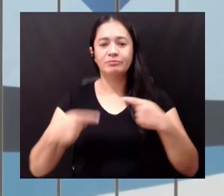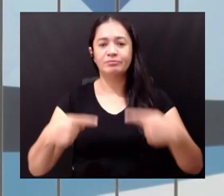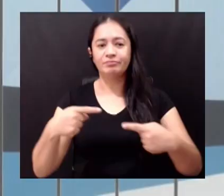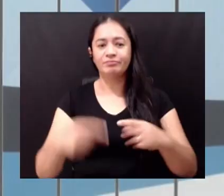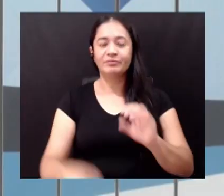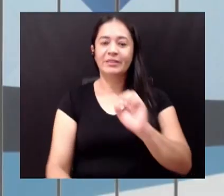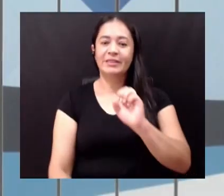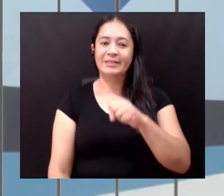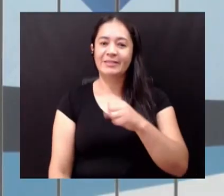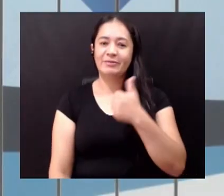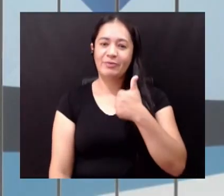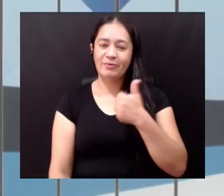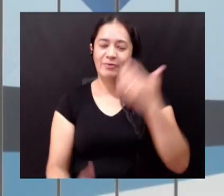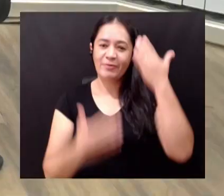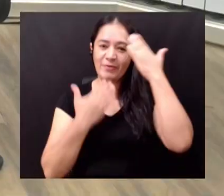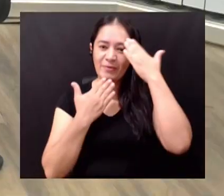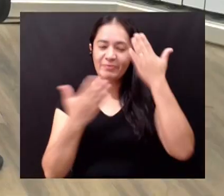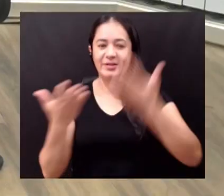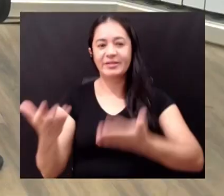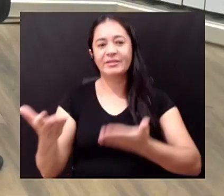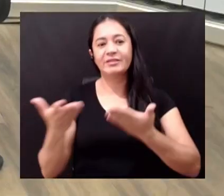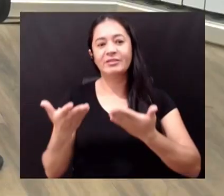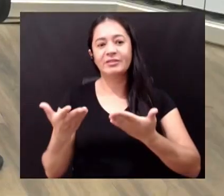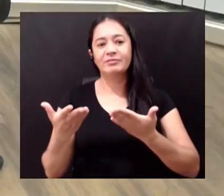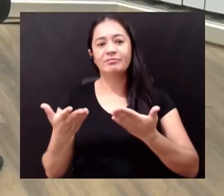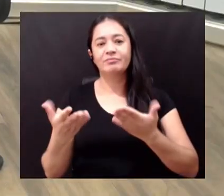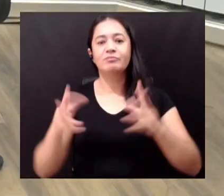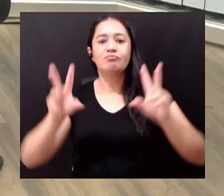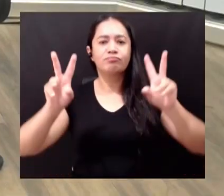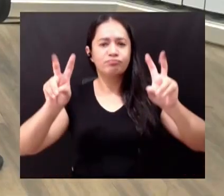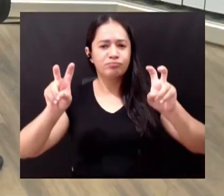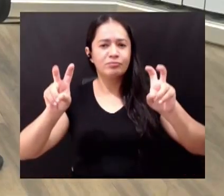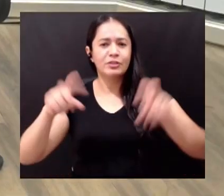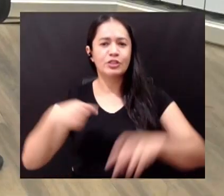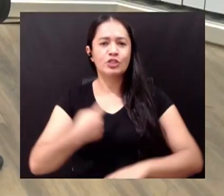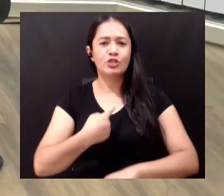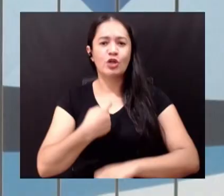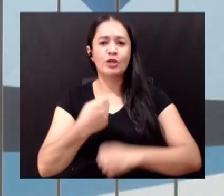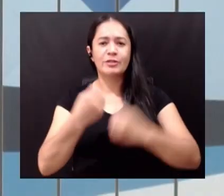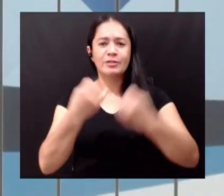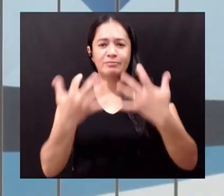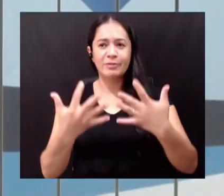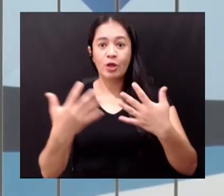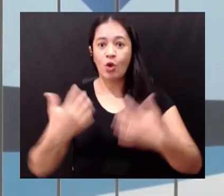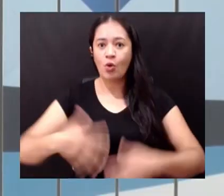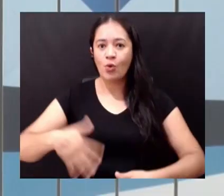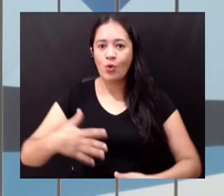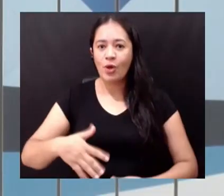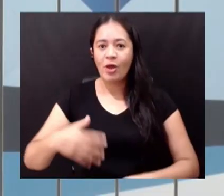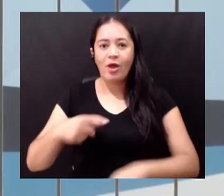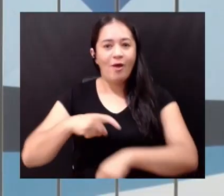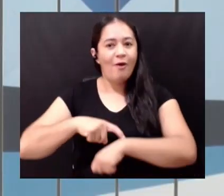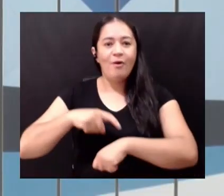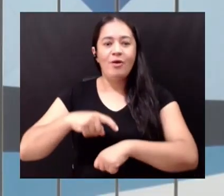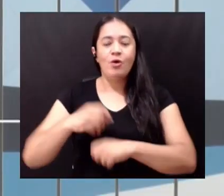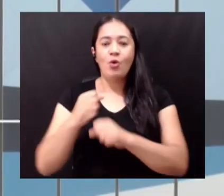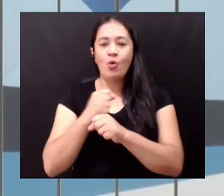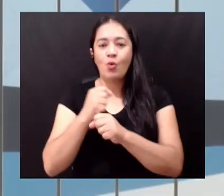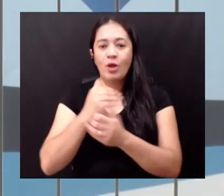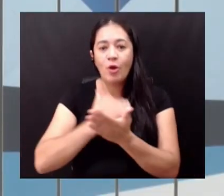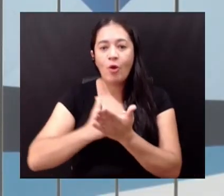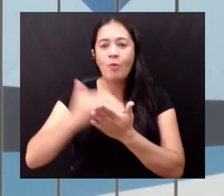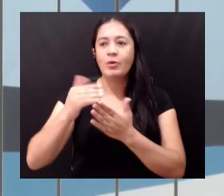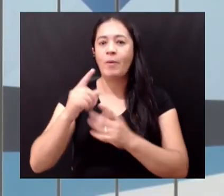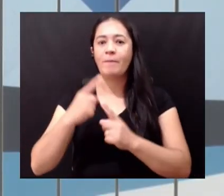pelo convite. Esse é o assunto que a gente costuma dizer que é a bola da vez, né? Exato. Então, o ano começou, acabou o carnaval.